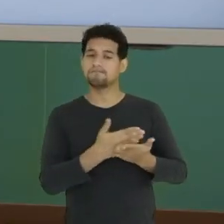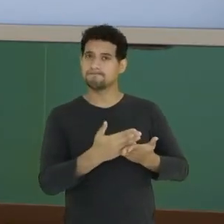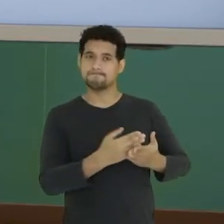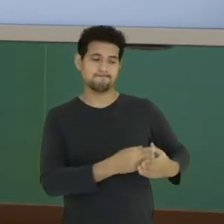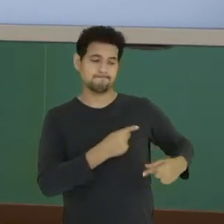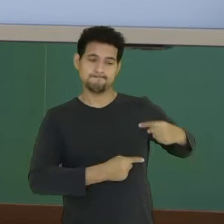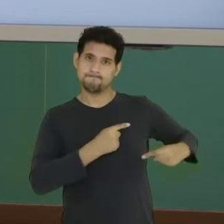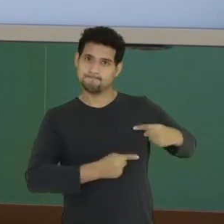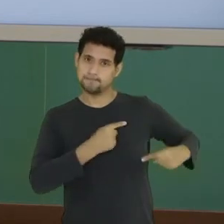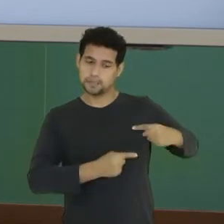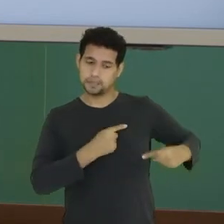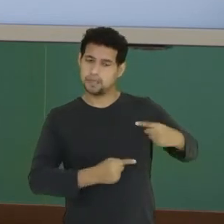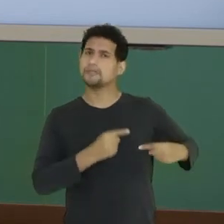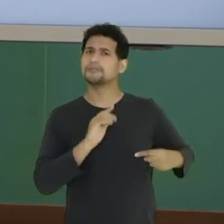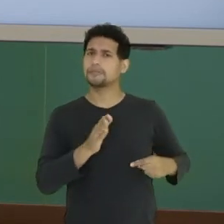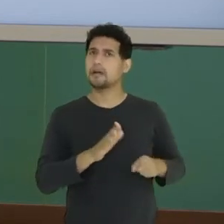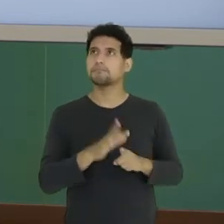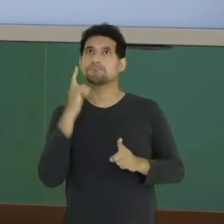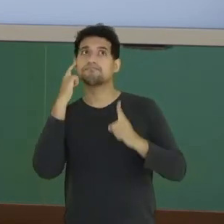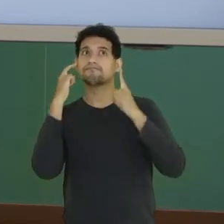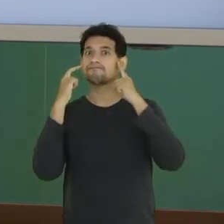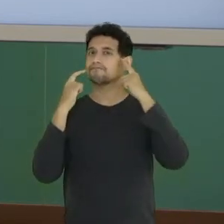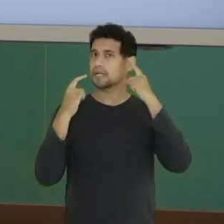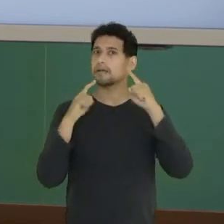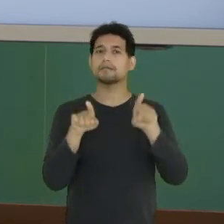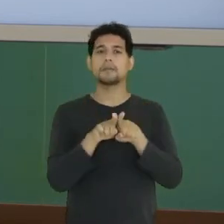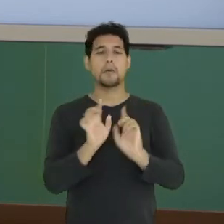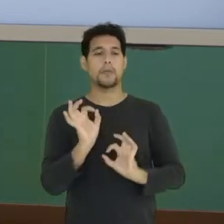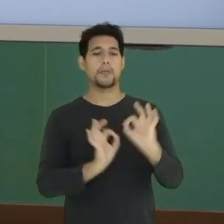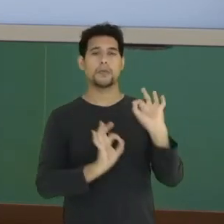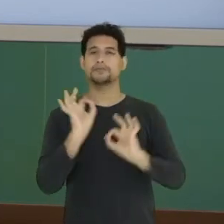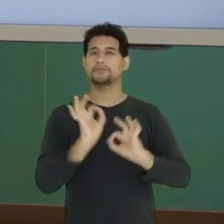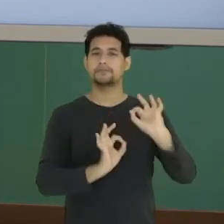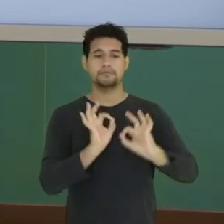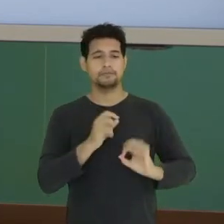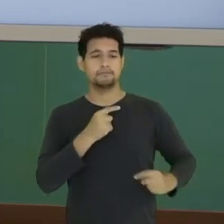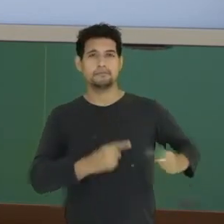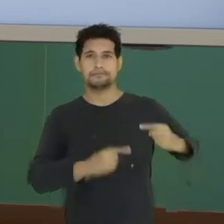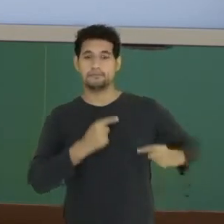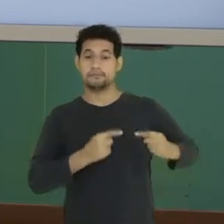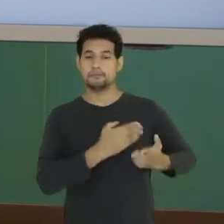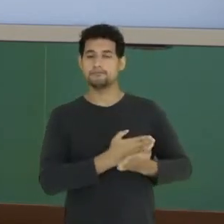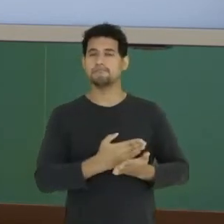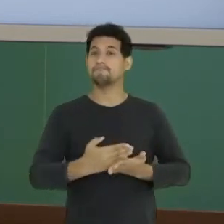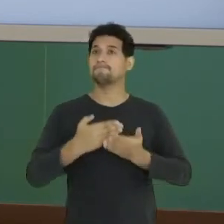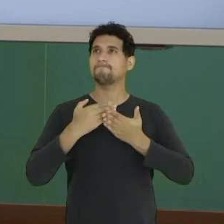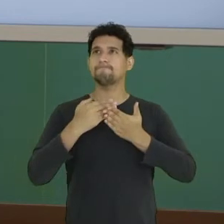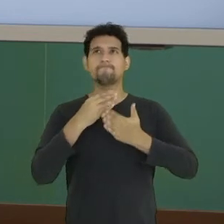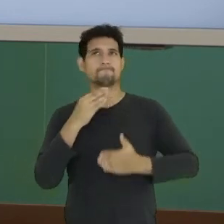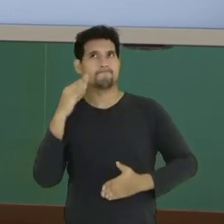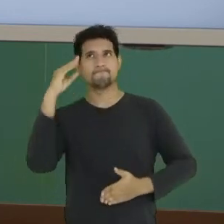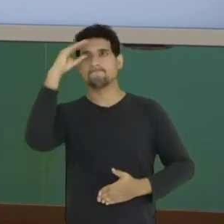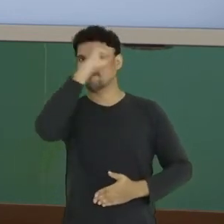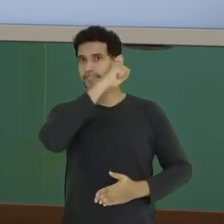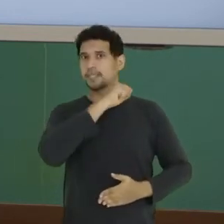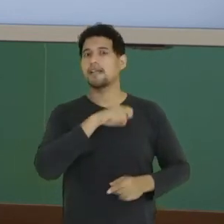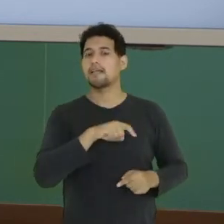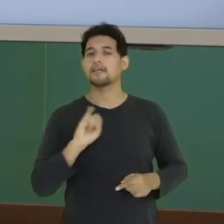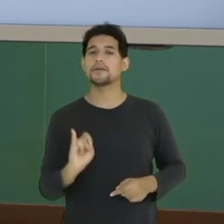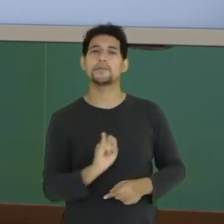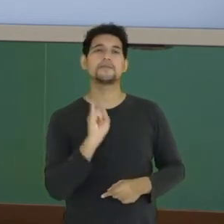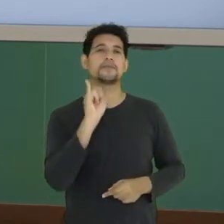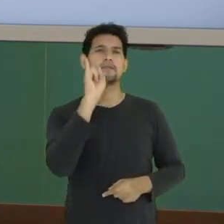debate público que as ideias, os projetos políticos vêm à tona. E daí a importância